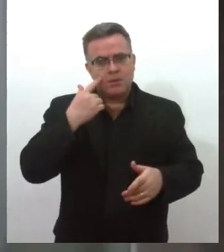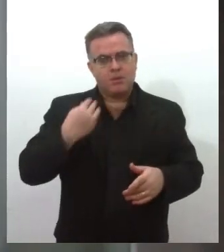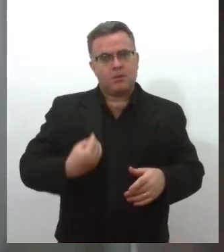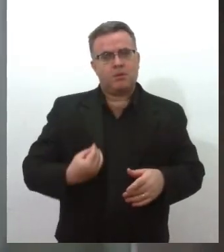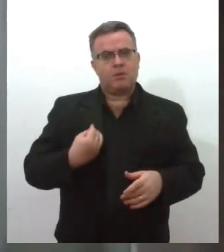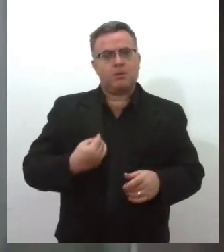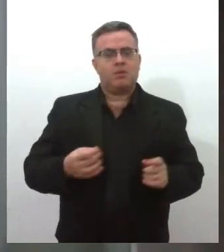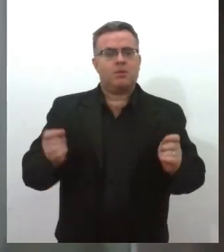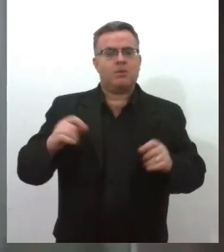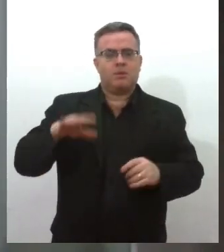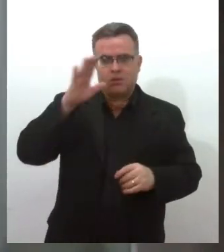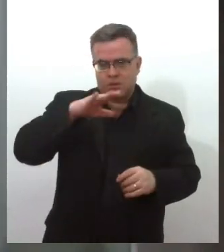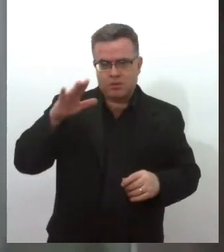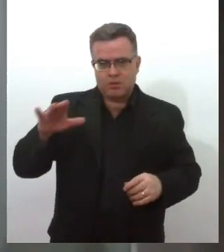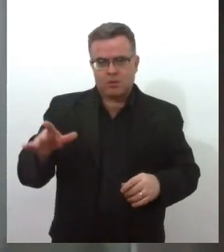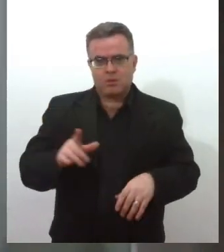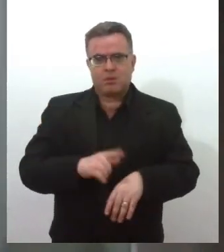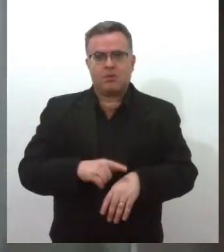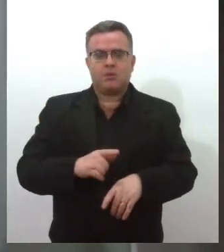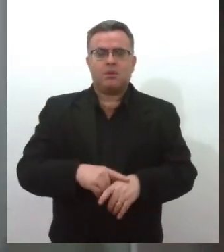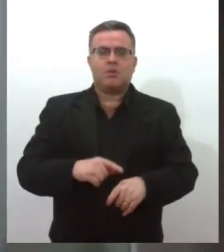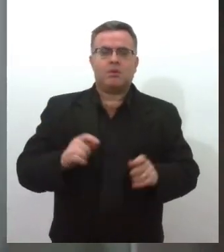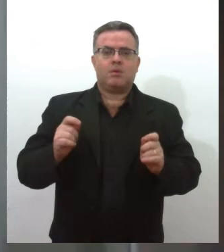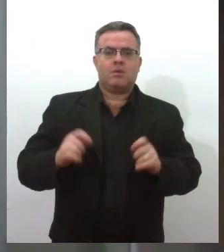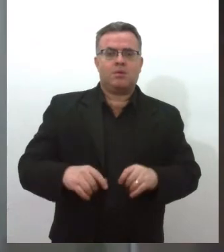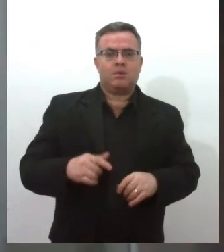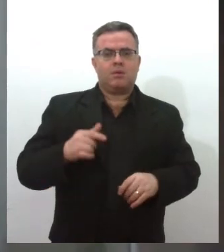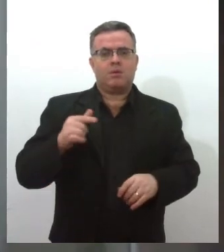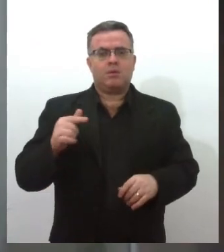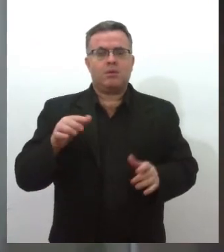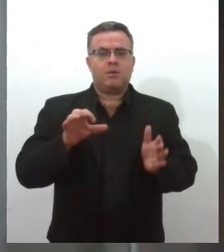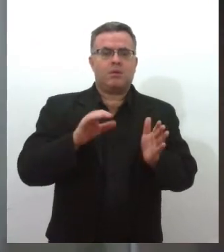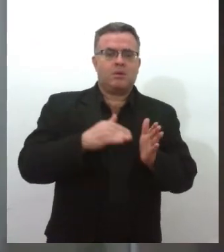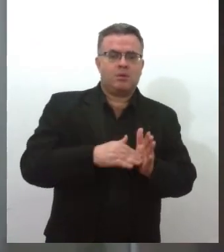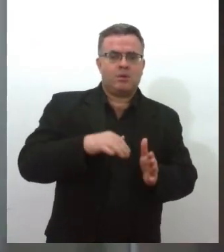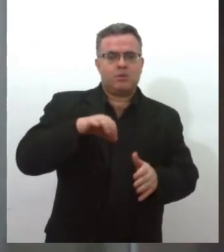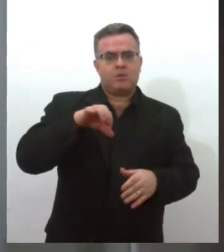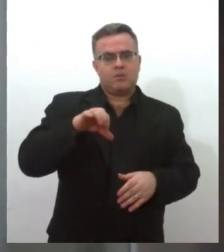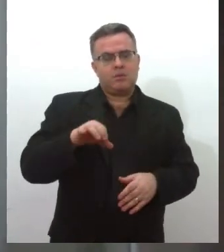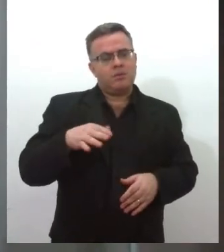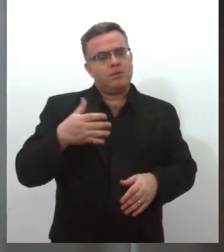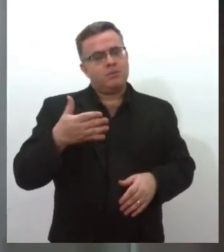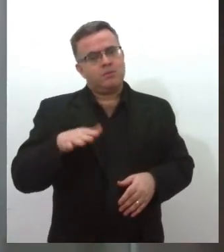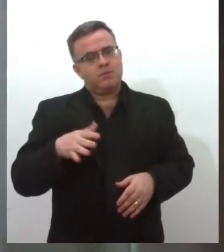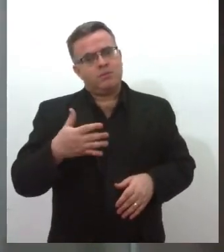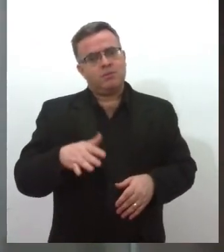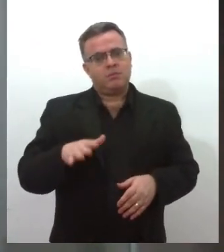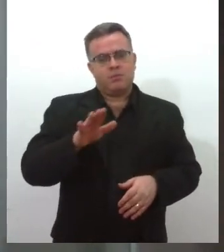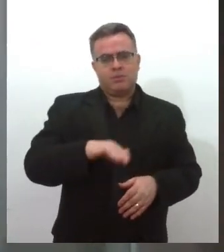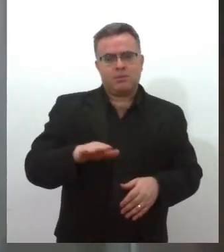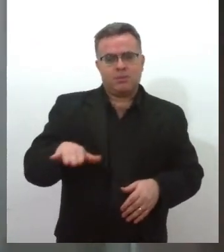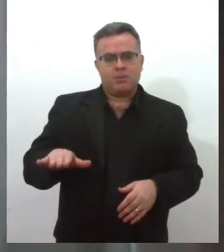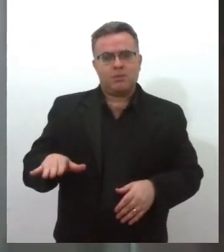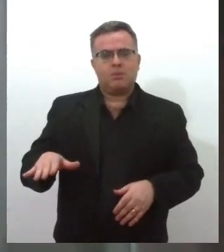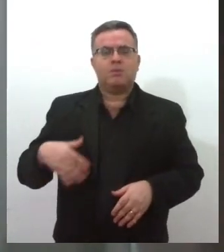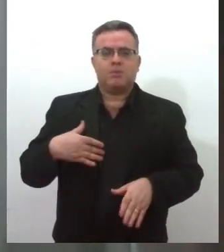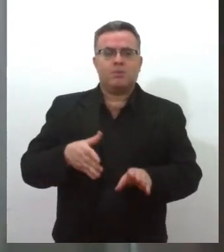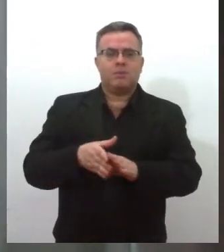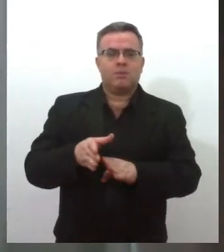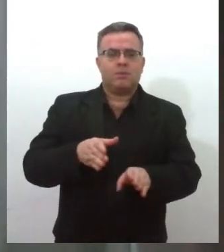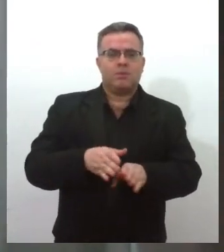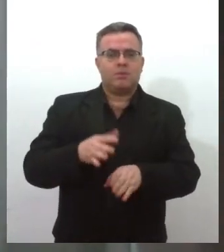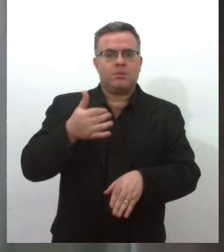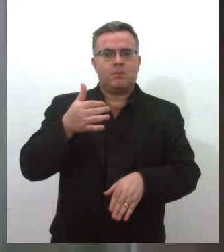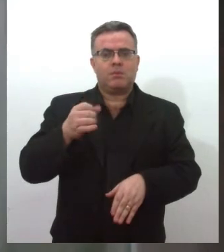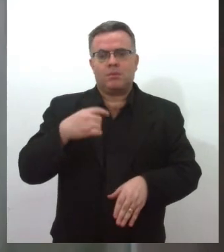os adultos, eles têm uma indicação entre 7 e 9 horas, por isso que se fala em 8 horas. Mas as crianças, a recomendação é que pode ser até 10